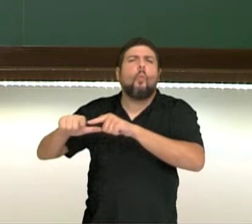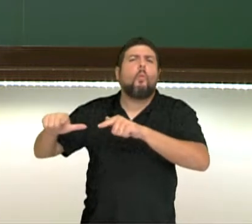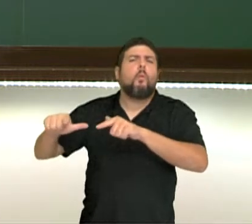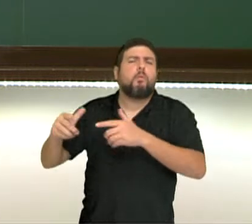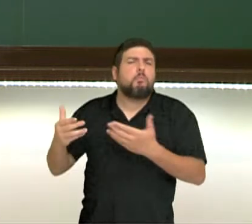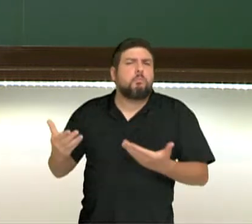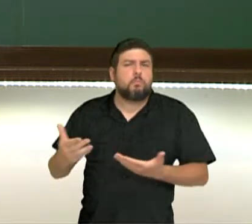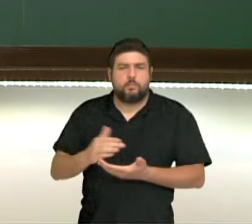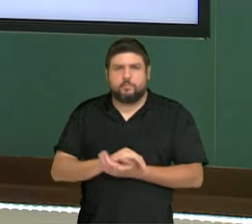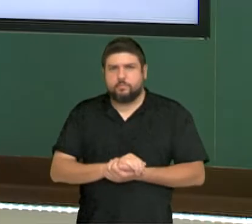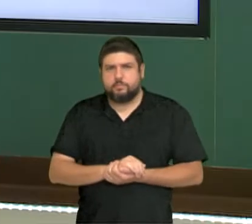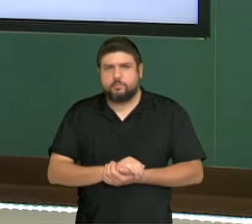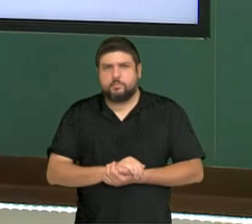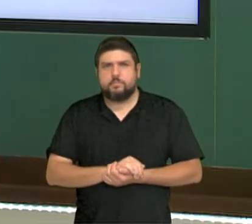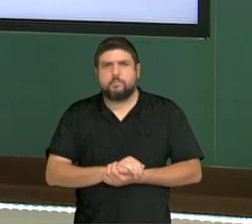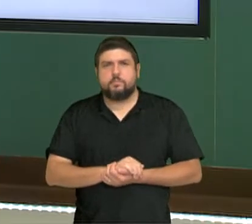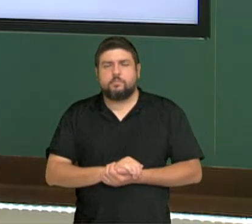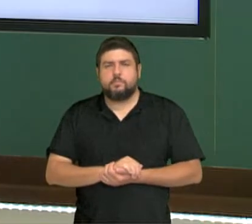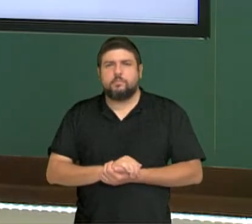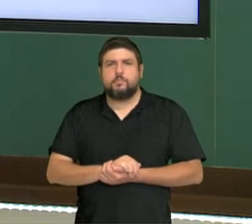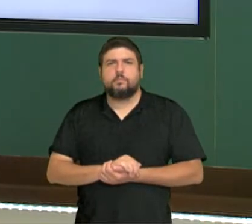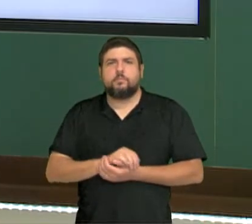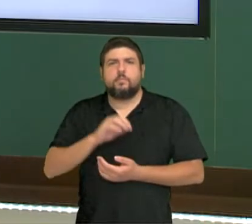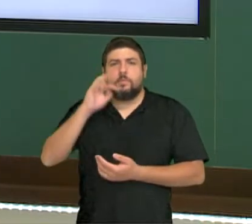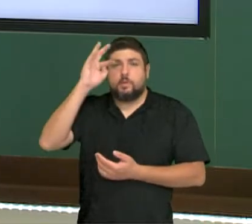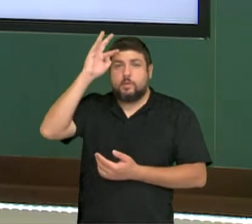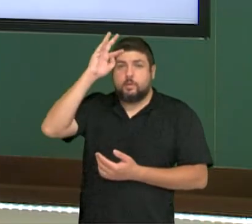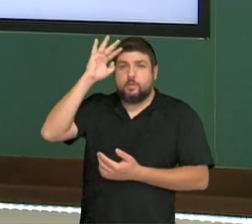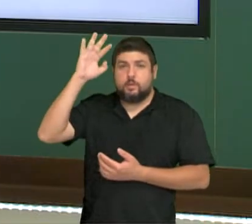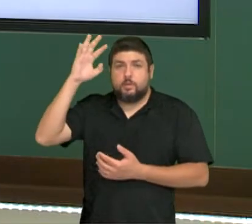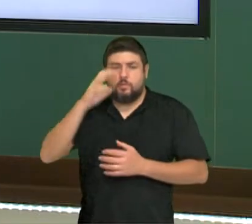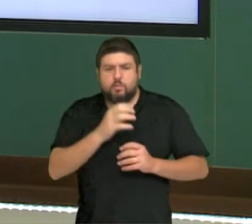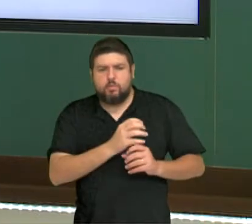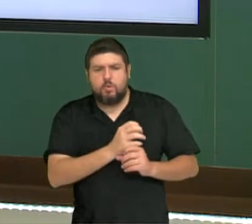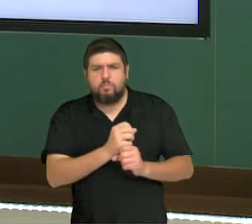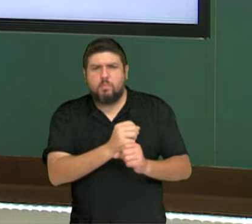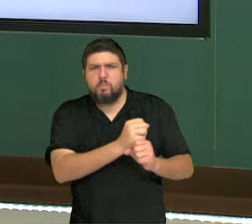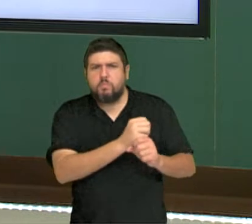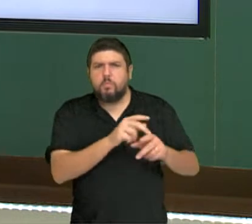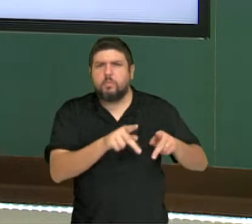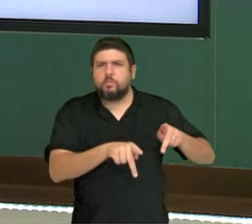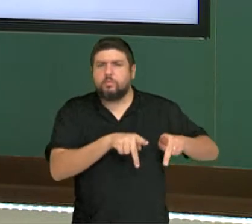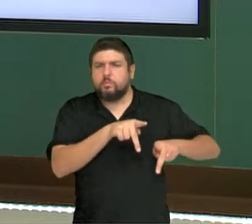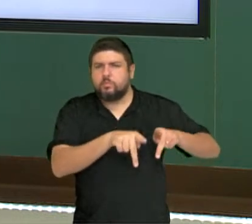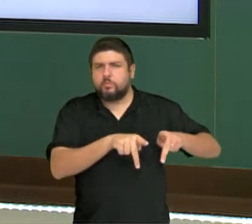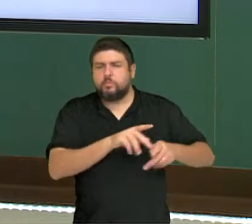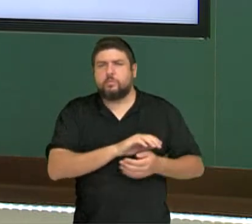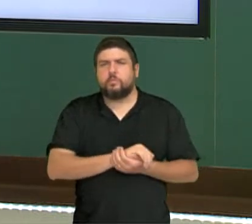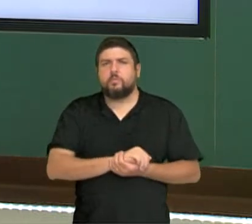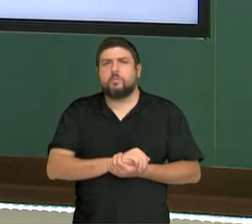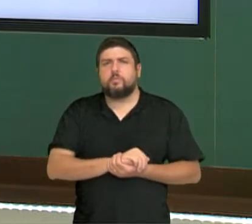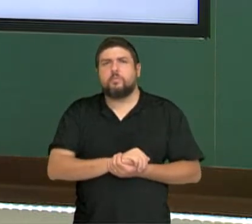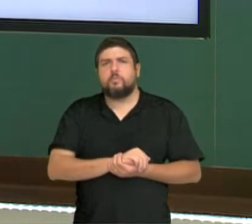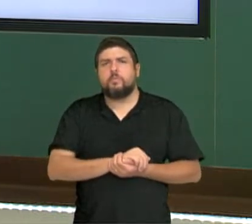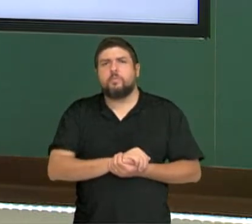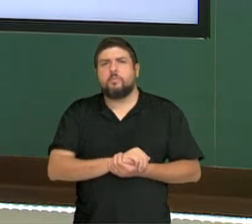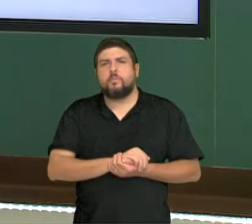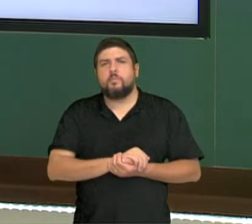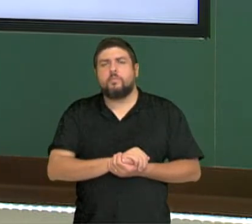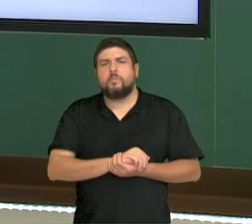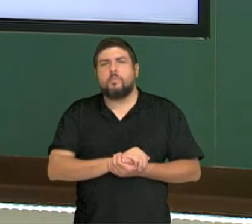aqui a teoria demográfica O que é como a demografia